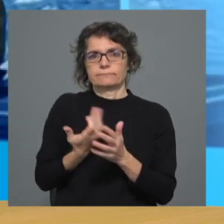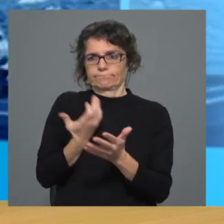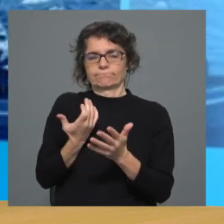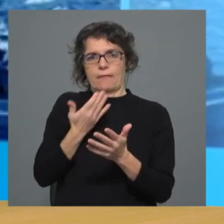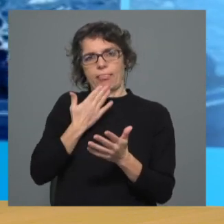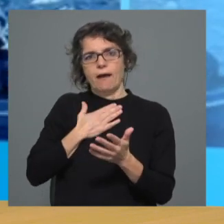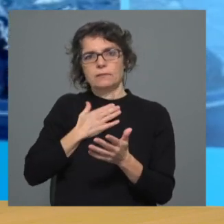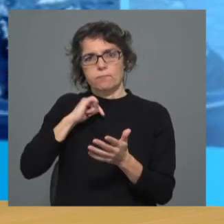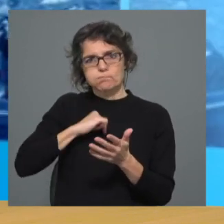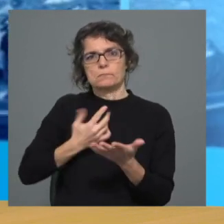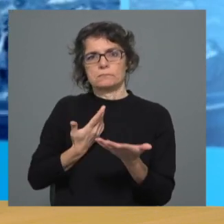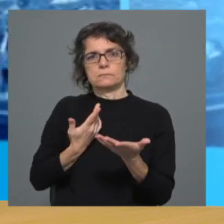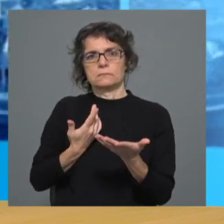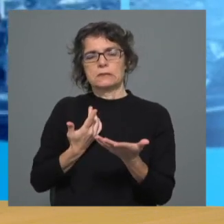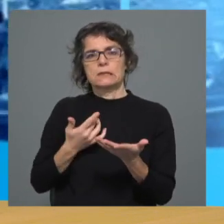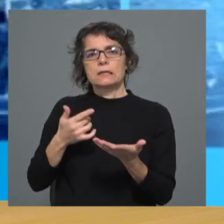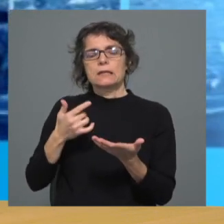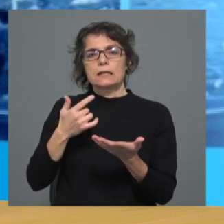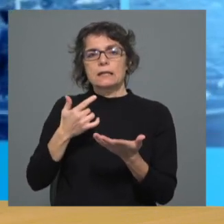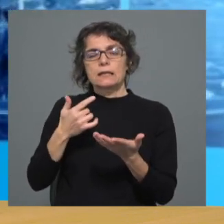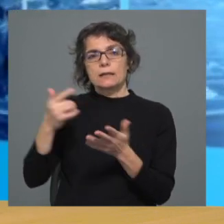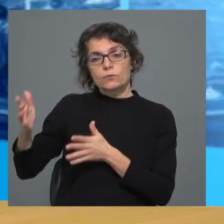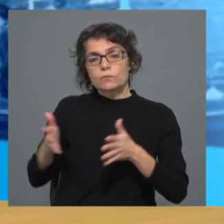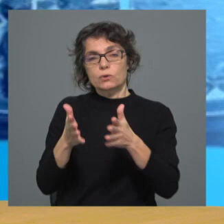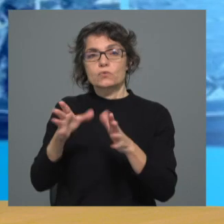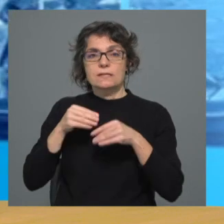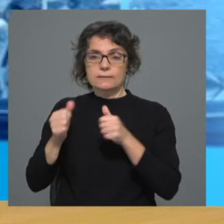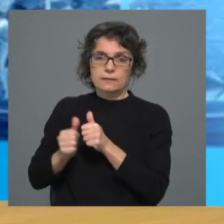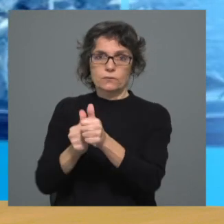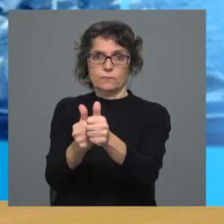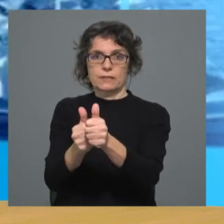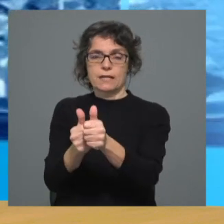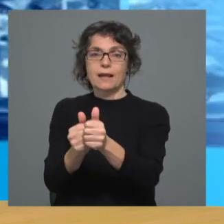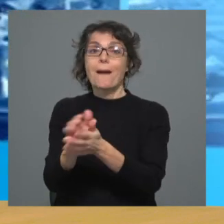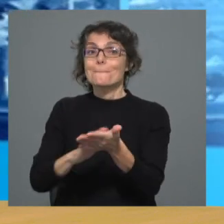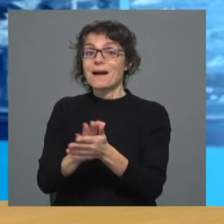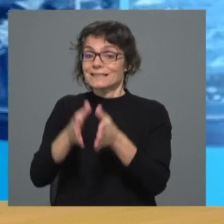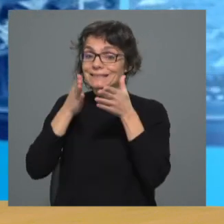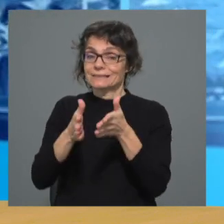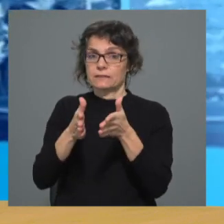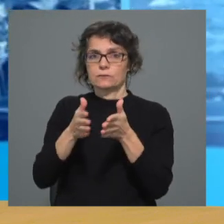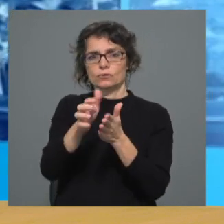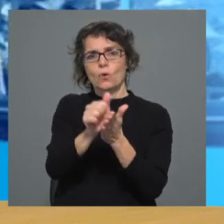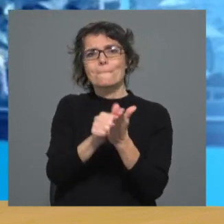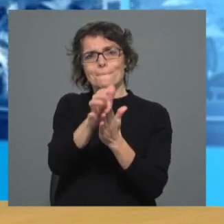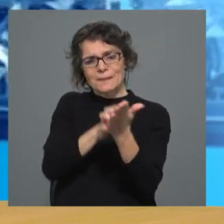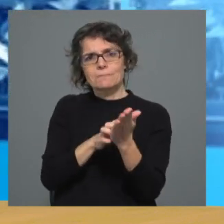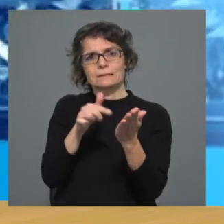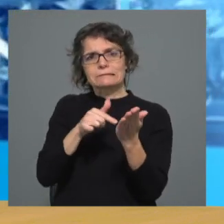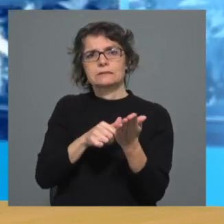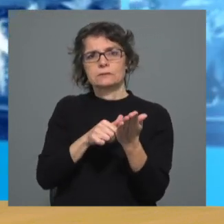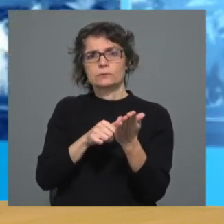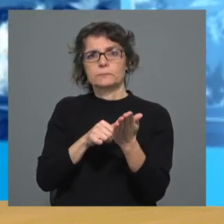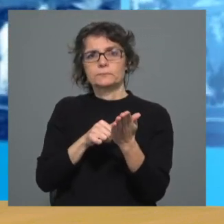ser enriquecedoras para os cristãos, se de facto a centralidade da Palavra de Deus for valorizada nas nossas comunidades, a começar